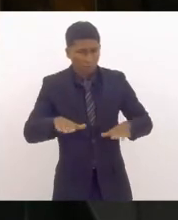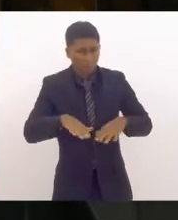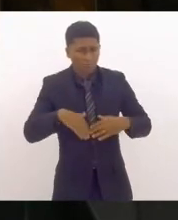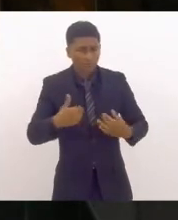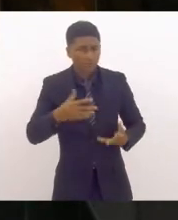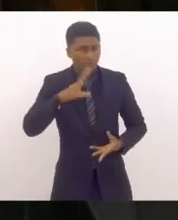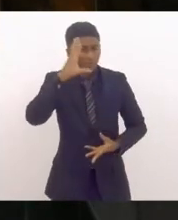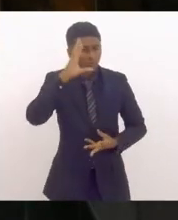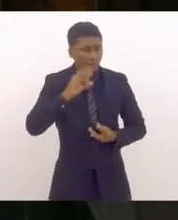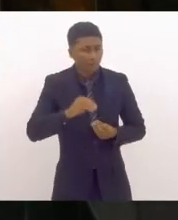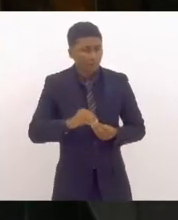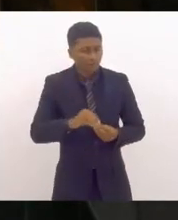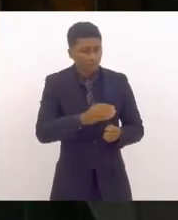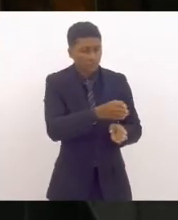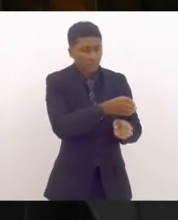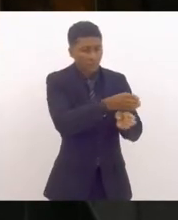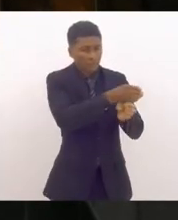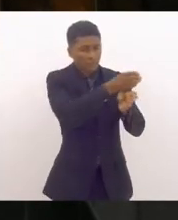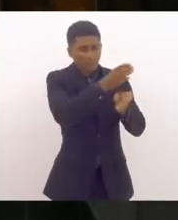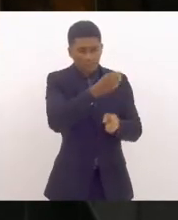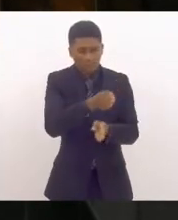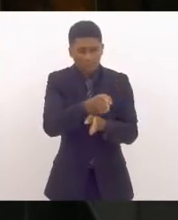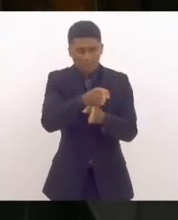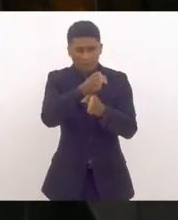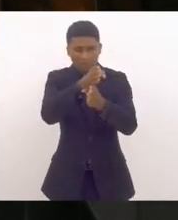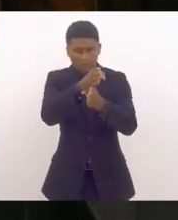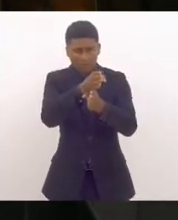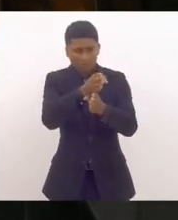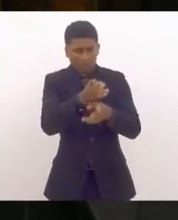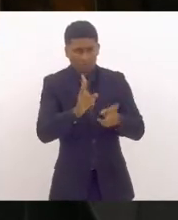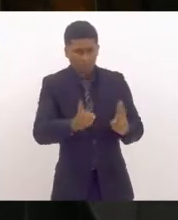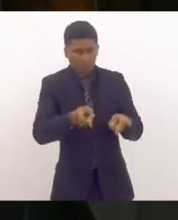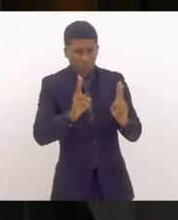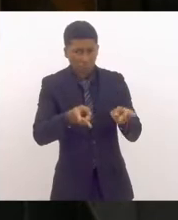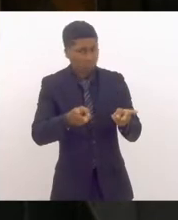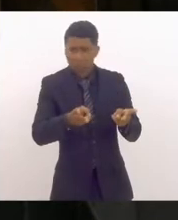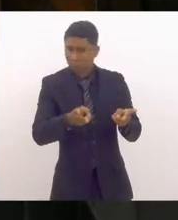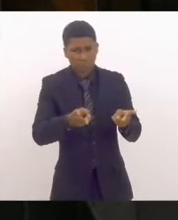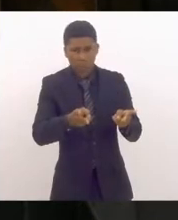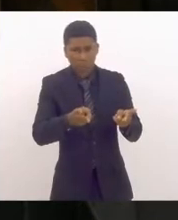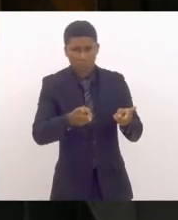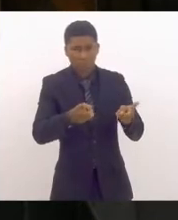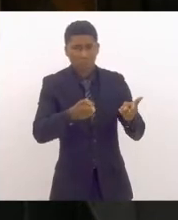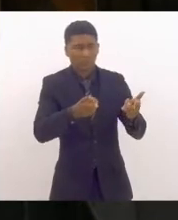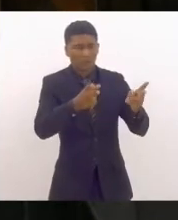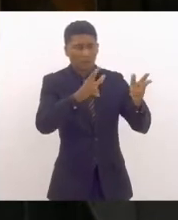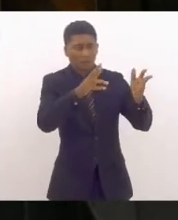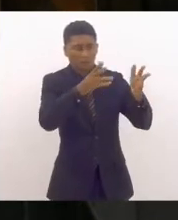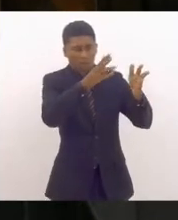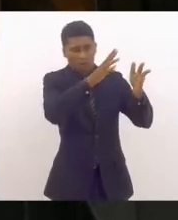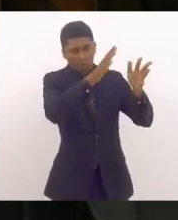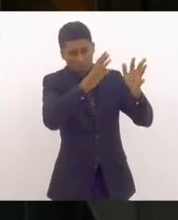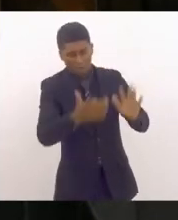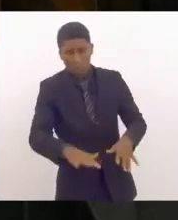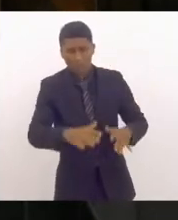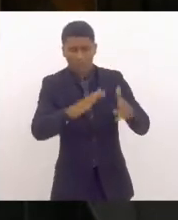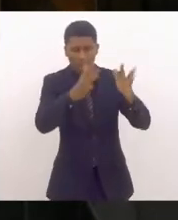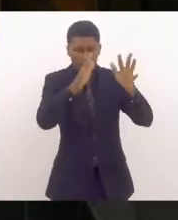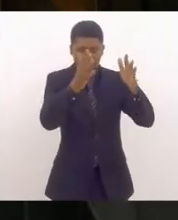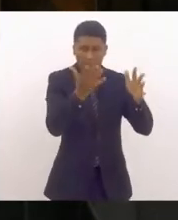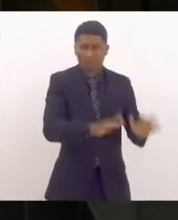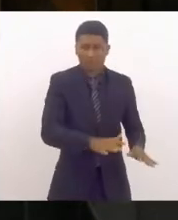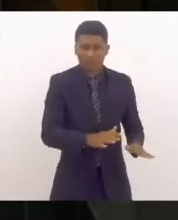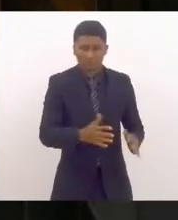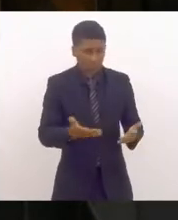sinal que daqui a pouco essas paredes começam a desabar porque os seus escoramentos provisórios já